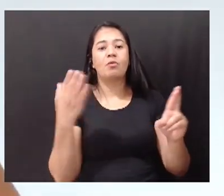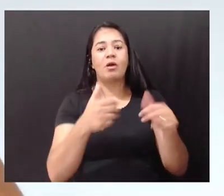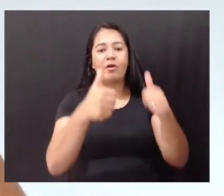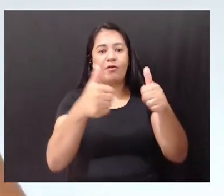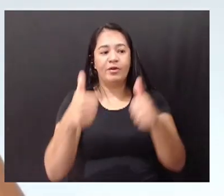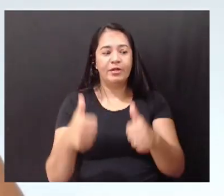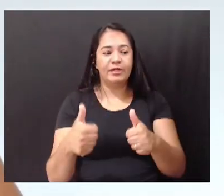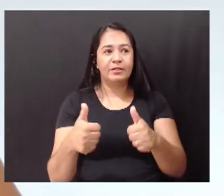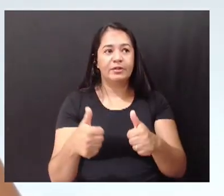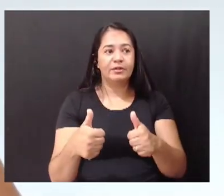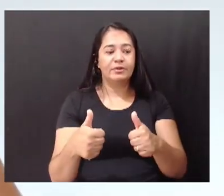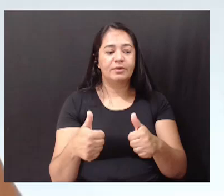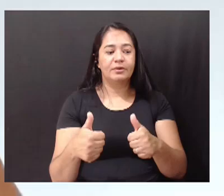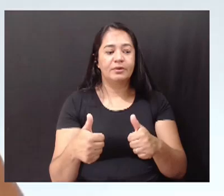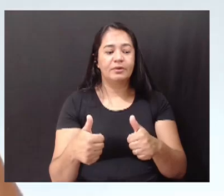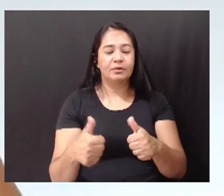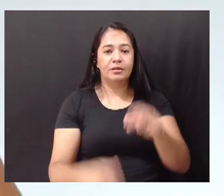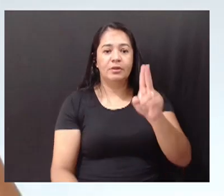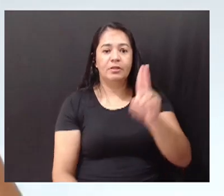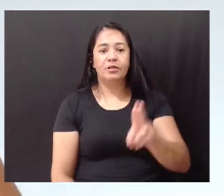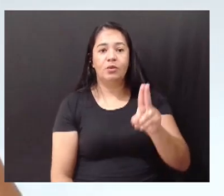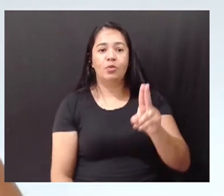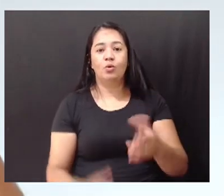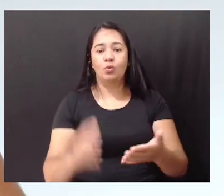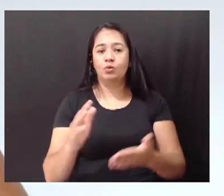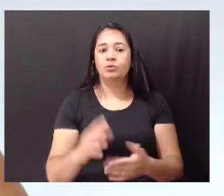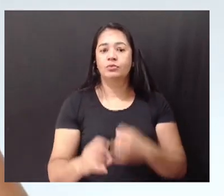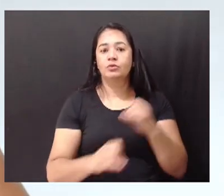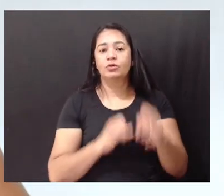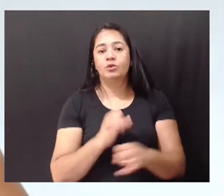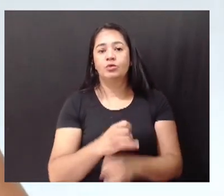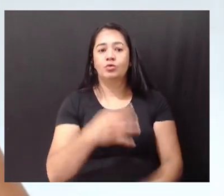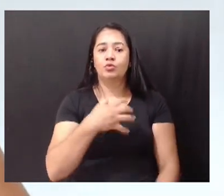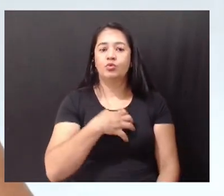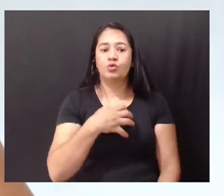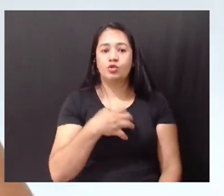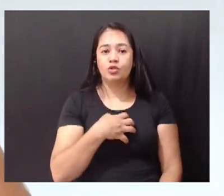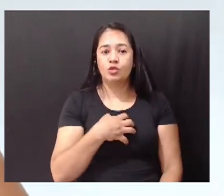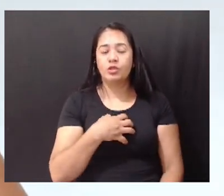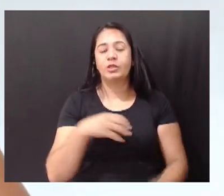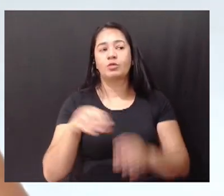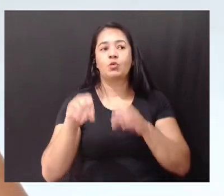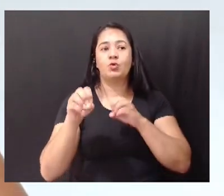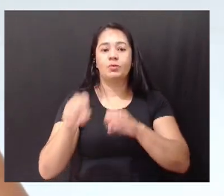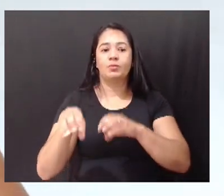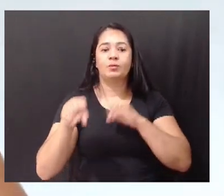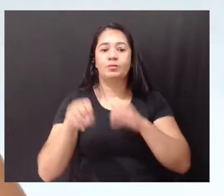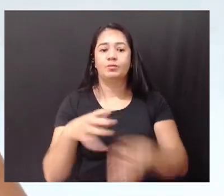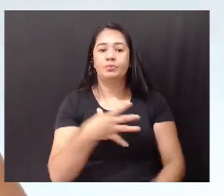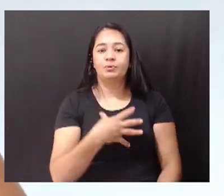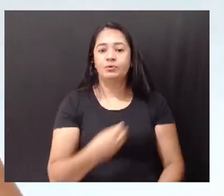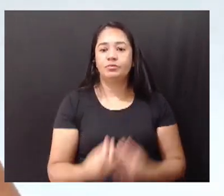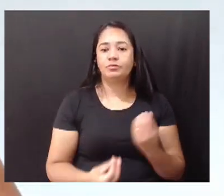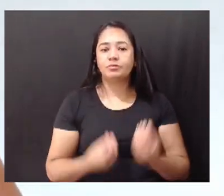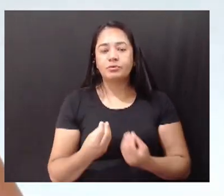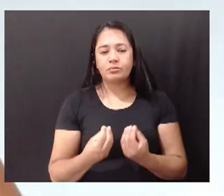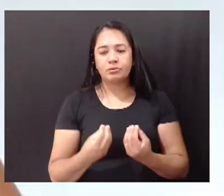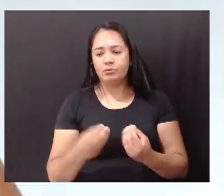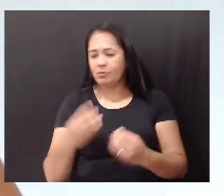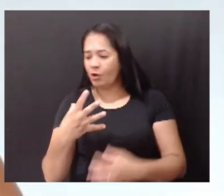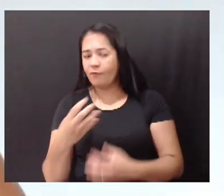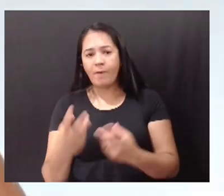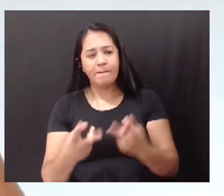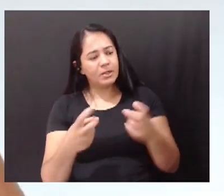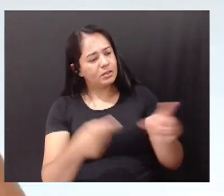relação ao uso das telas, à forma de conduzir a educação dos seus filhos, como que esses filhos vão enxergar esses pais se eles